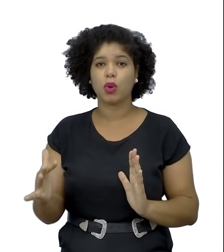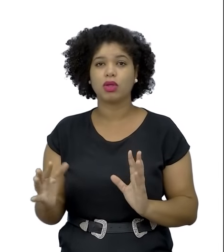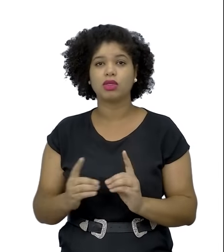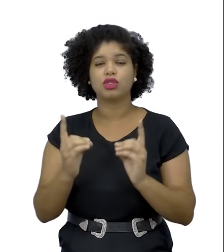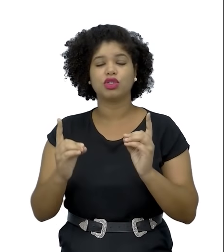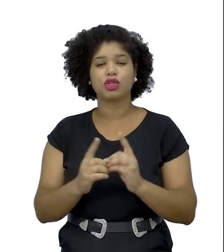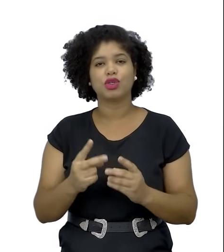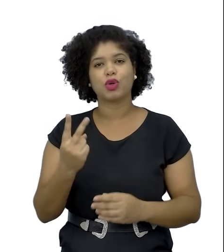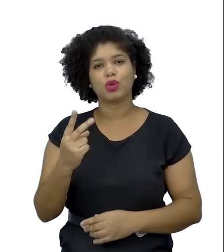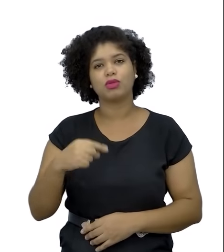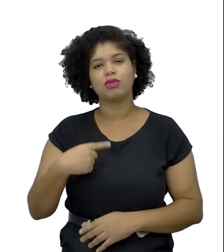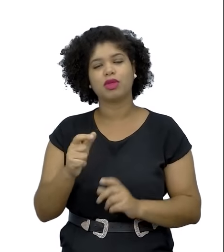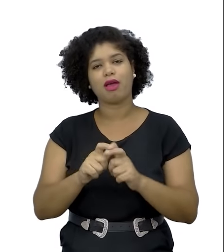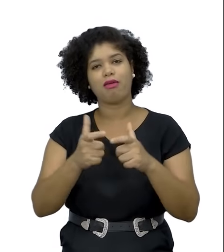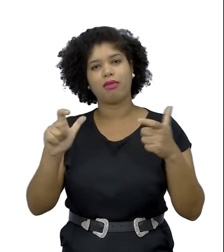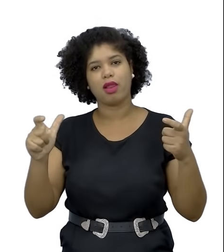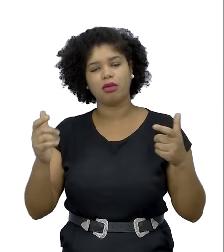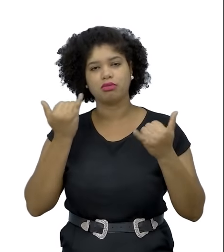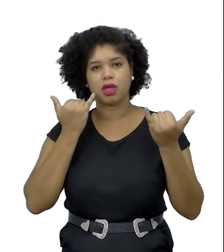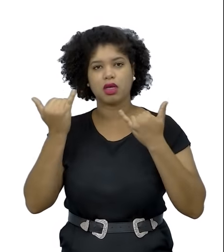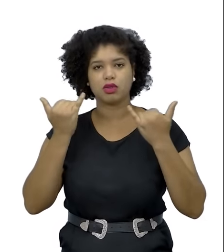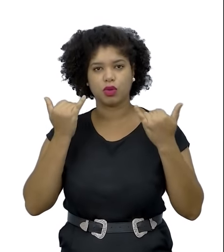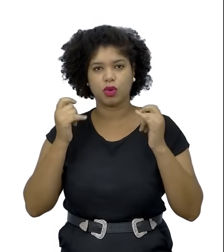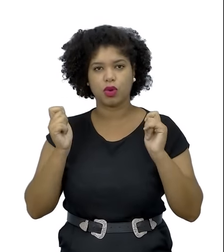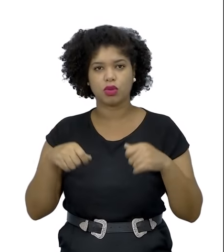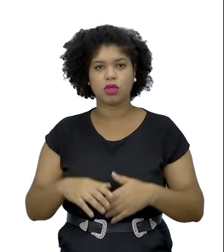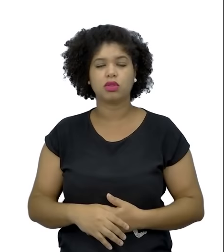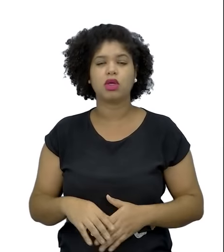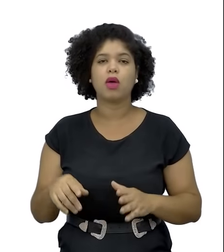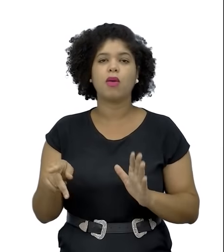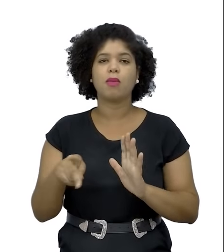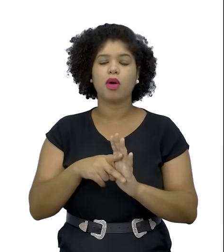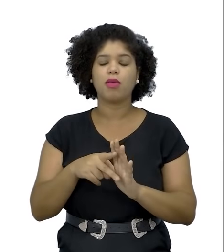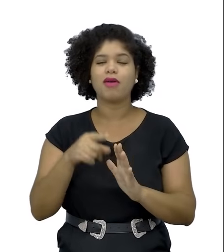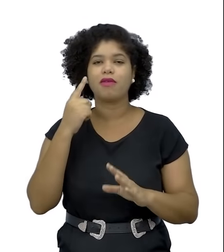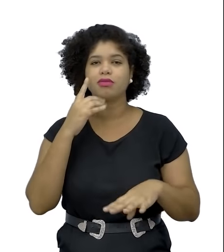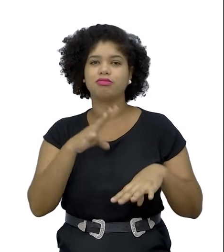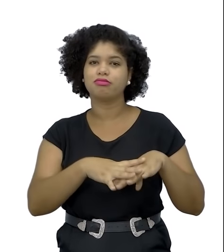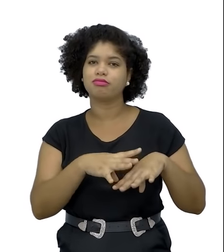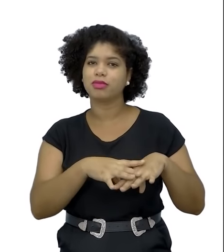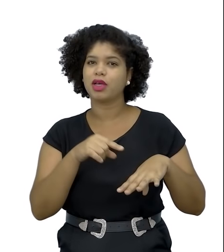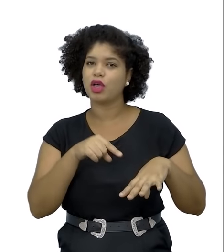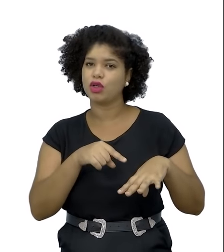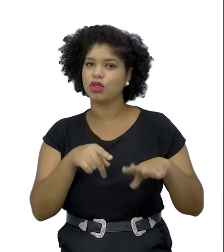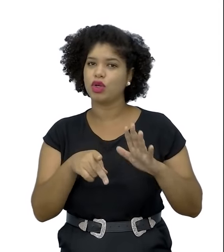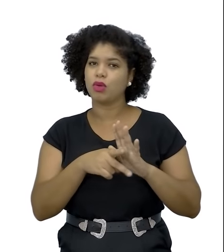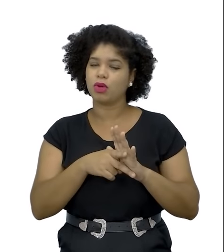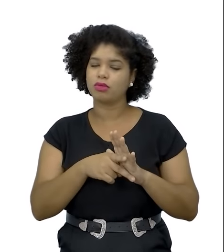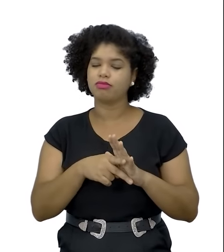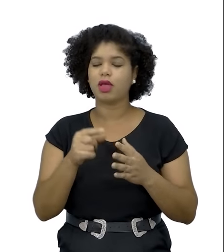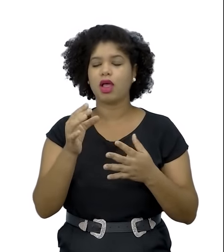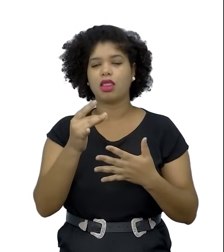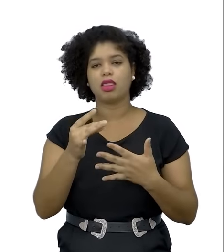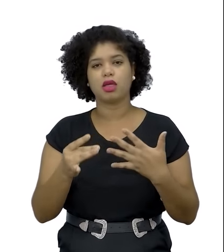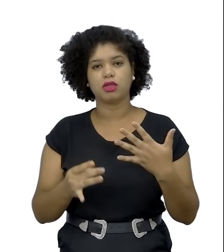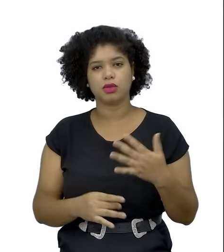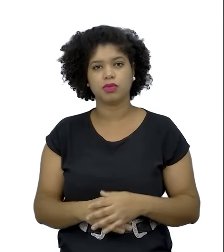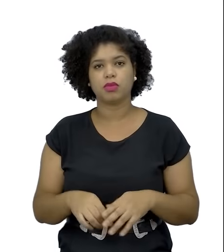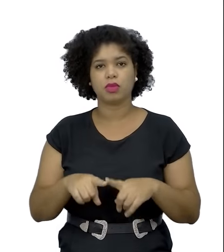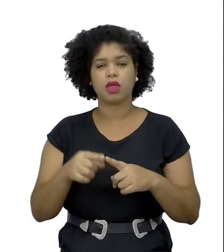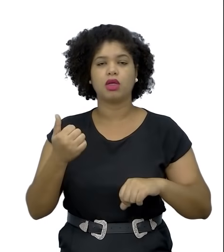gente vai ampliar esses conhecimentos, olhando para as operações sob a ótica do campo aditivo. Analisar